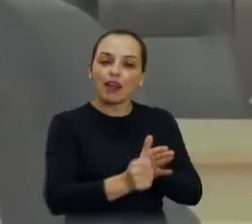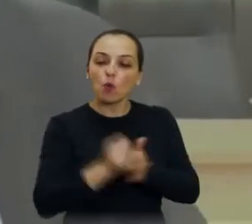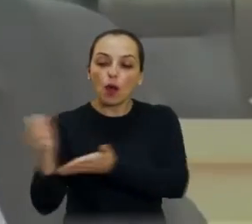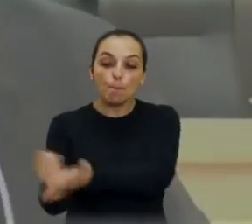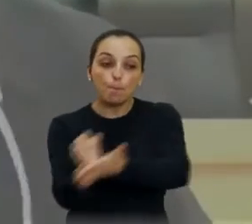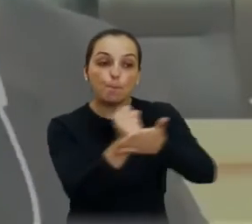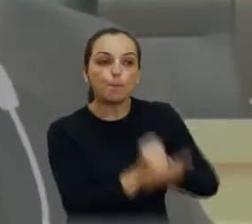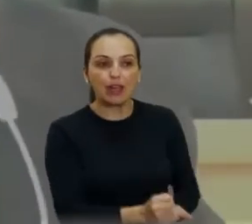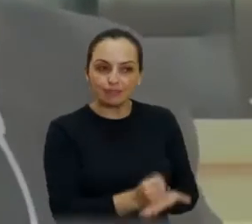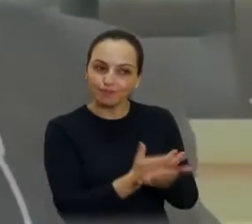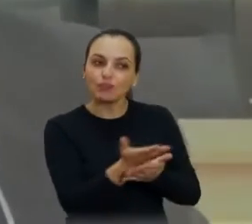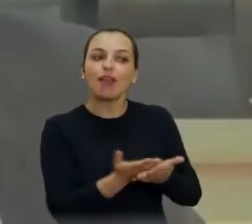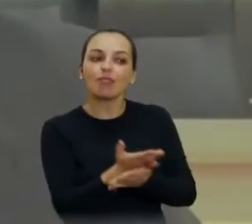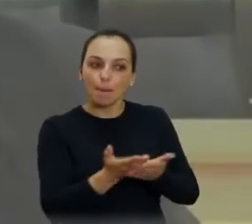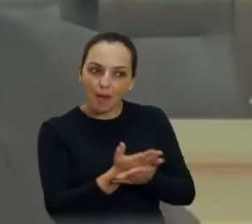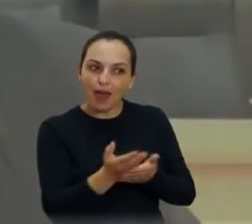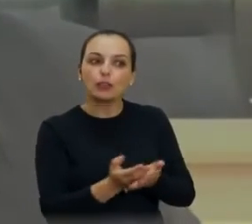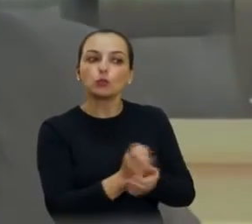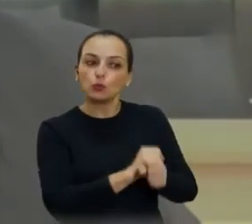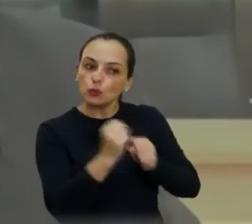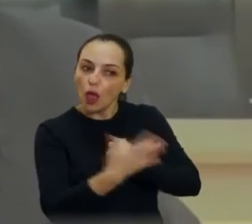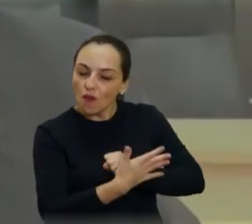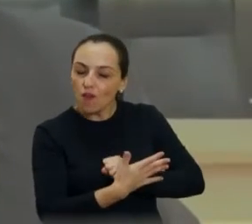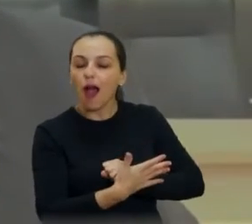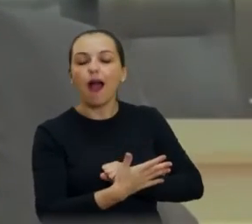nossa Santa Casa, no hospital de campanha.